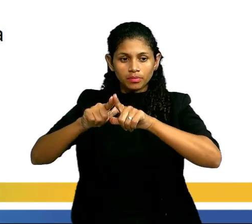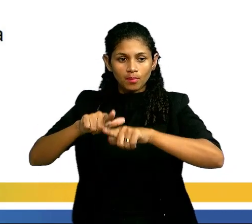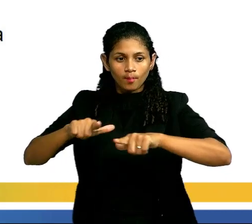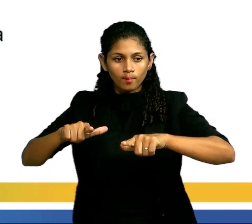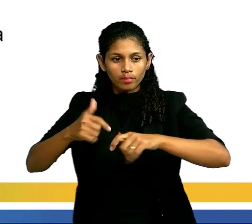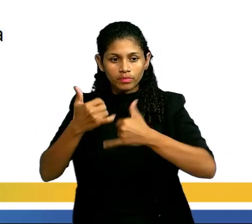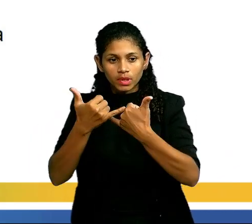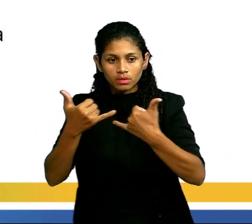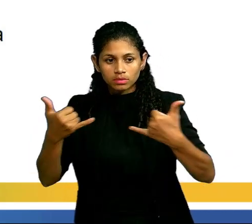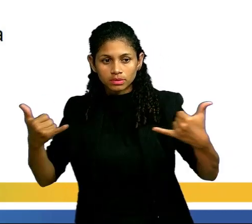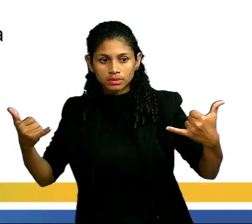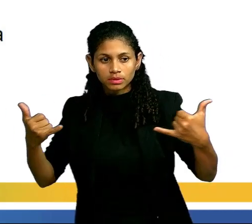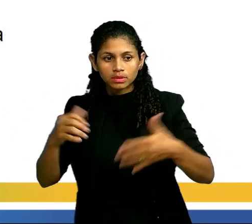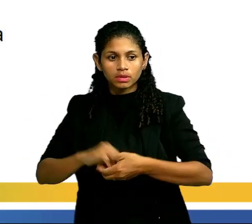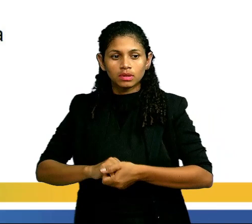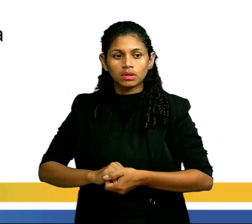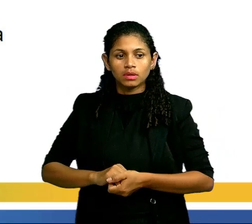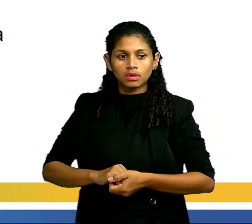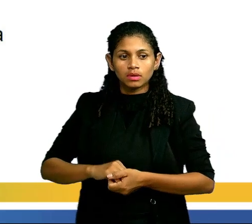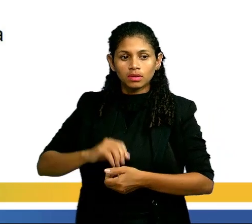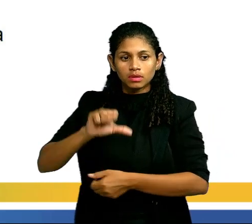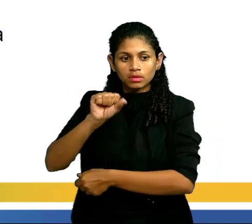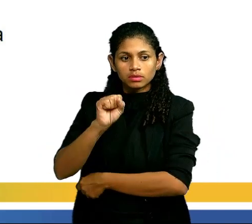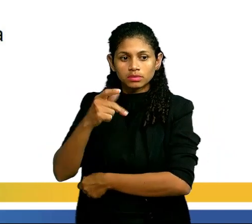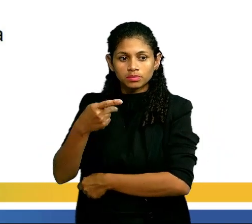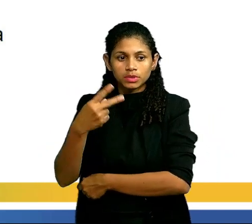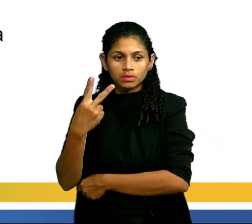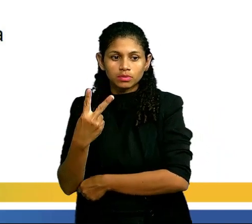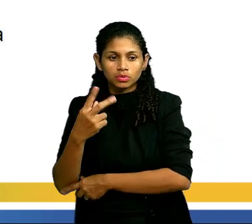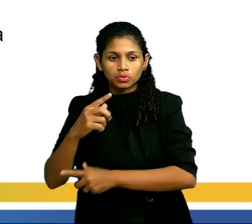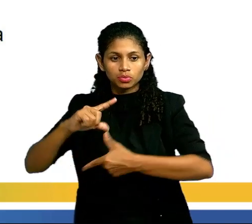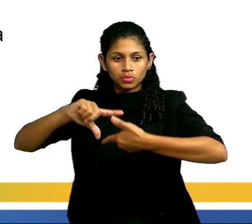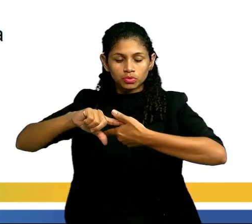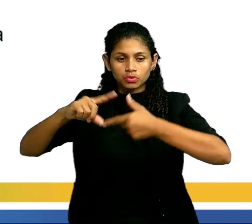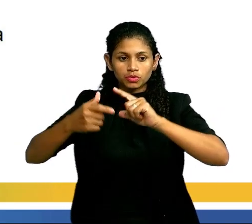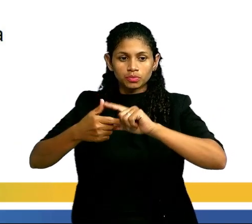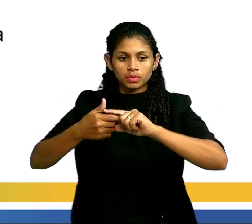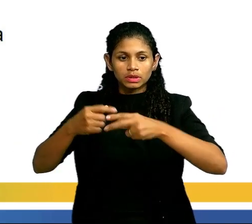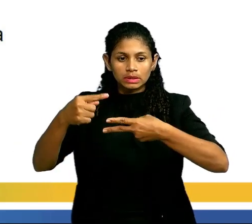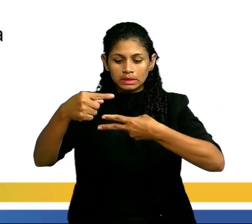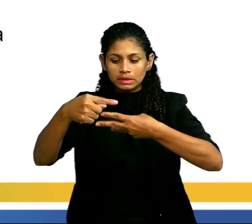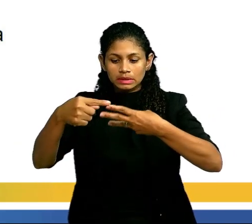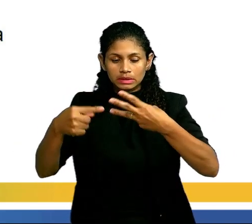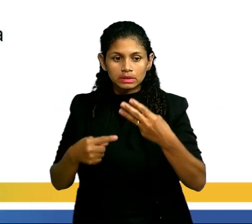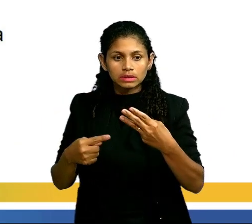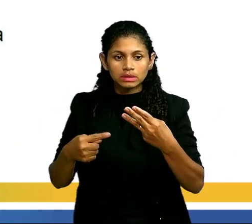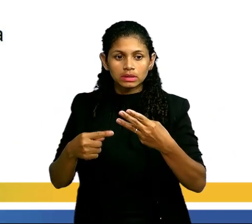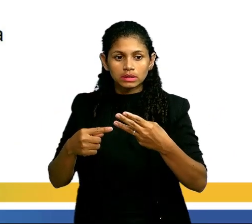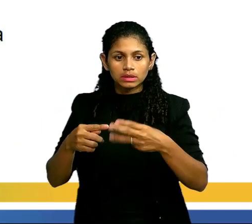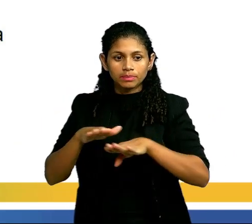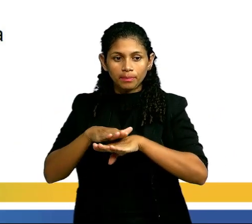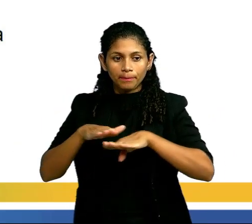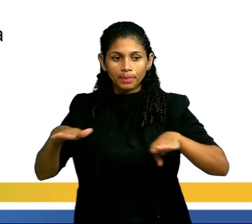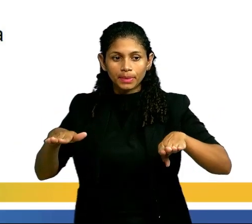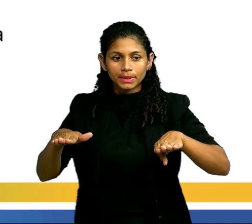alternados com carbonos com hibridação sp de geometria linear, sp3d de geometria planar,